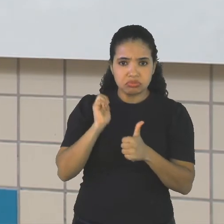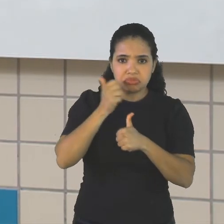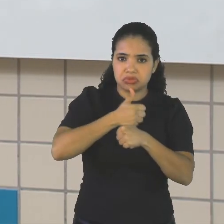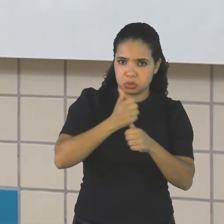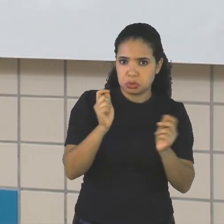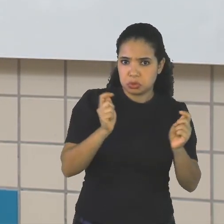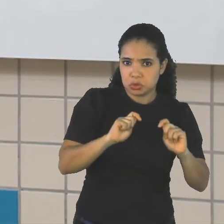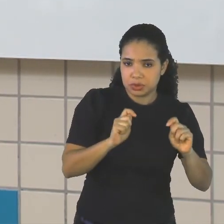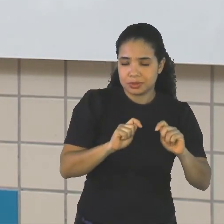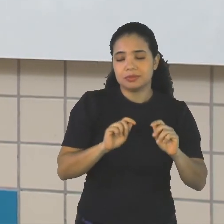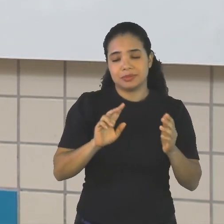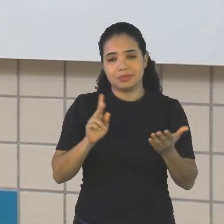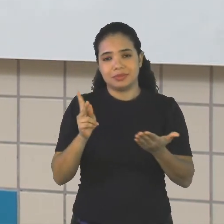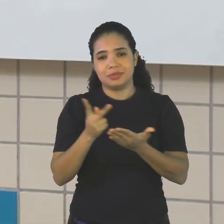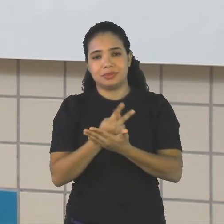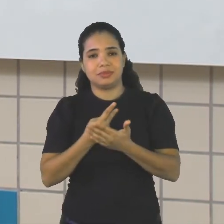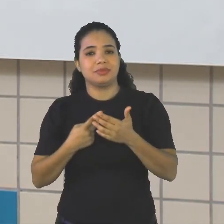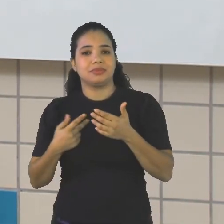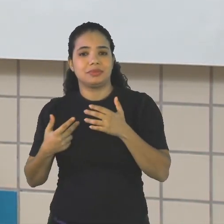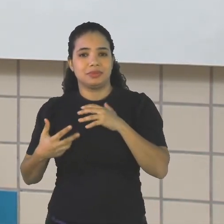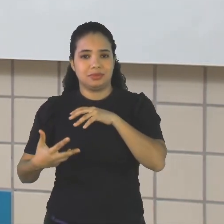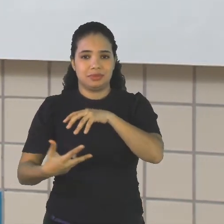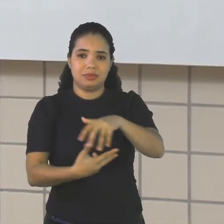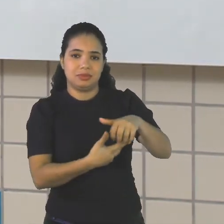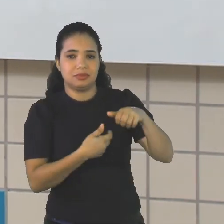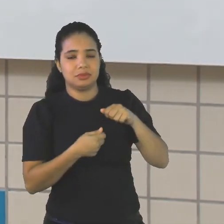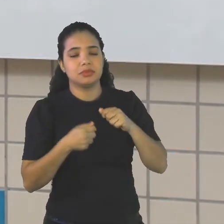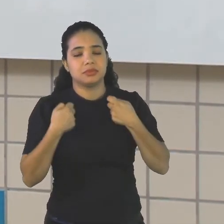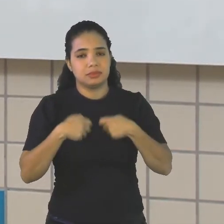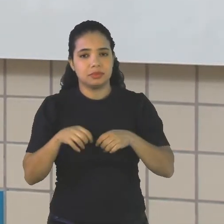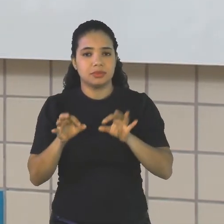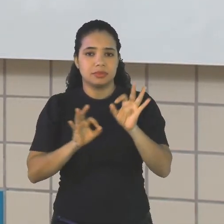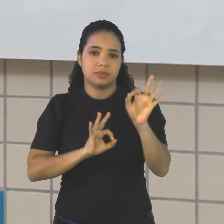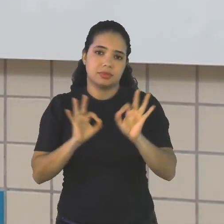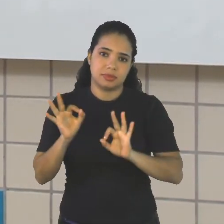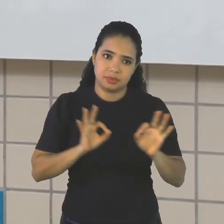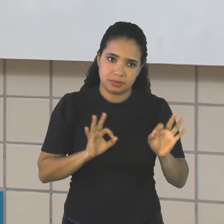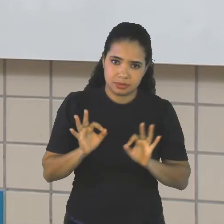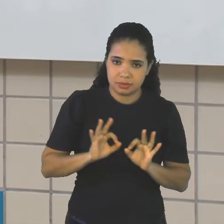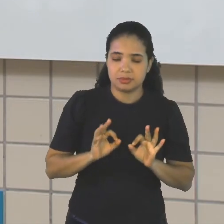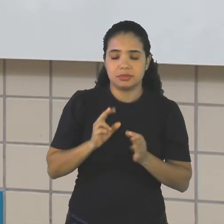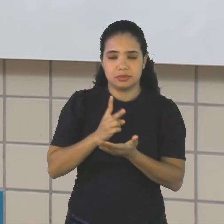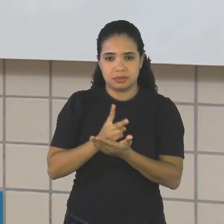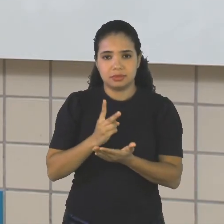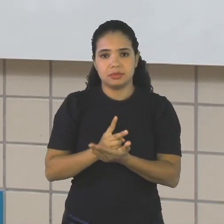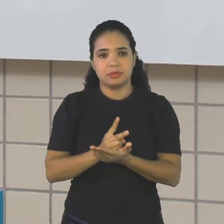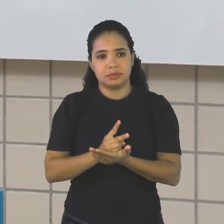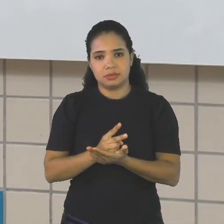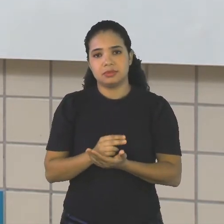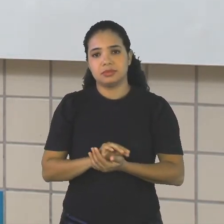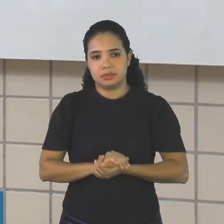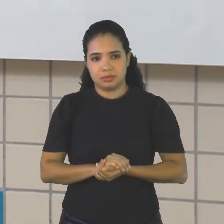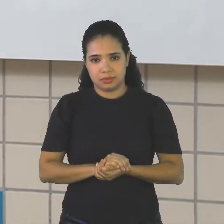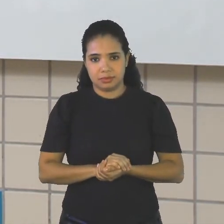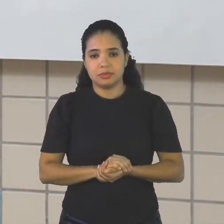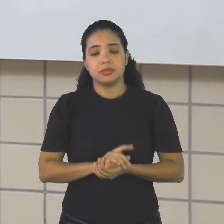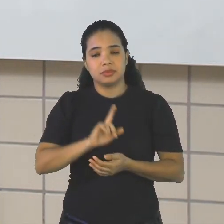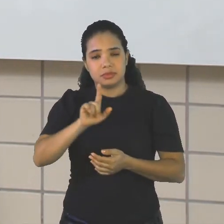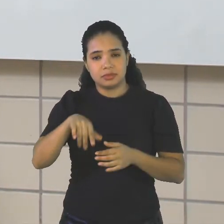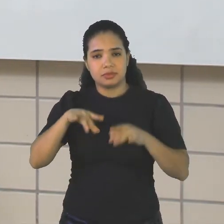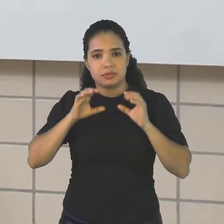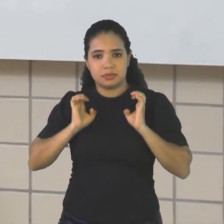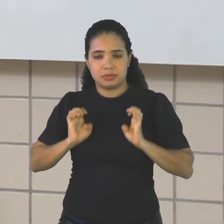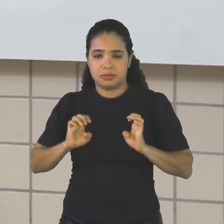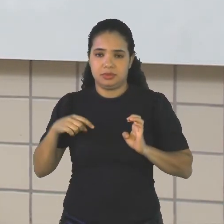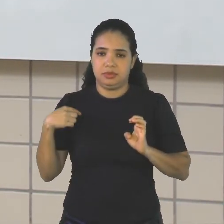A gente tem que dar o quê? A gente tem que organizar, né? A gente tem que manter ali. Isso é um dever ético